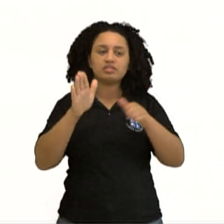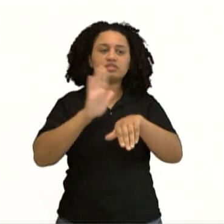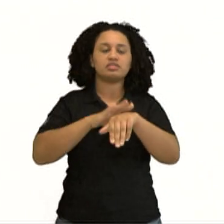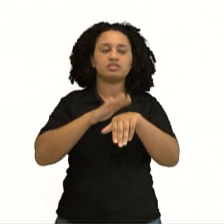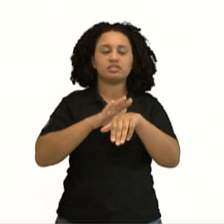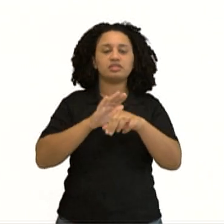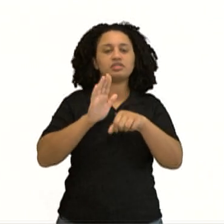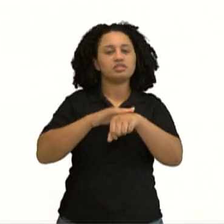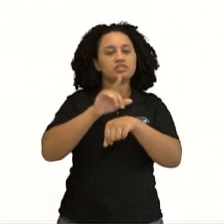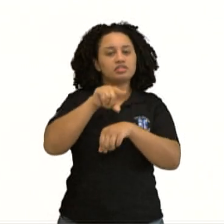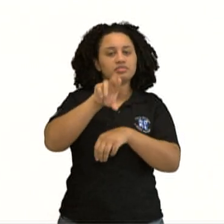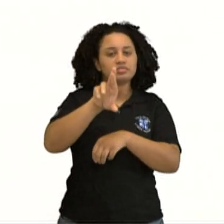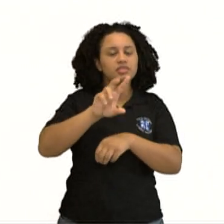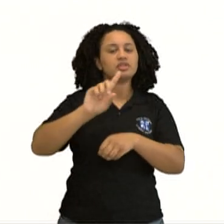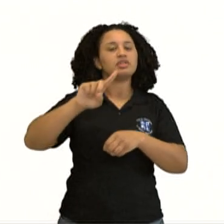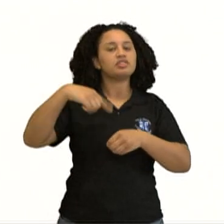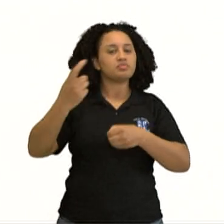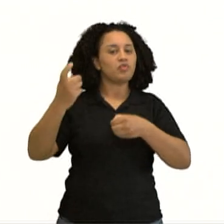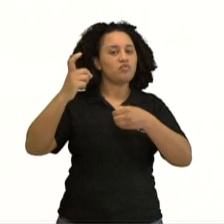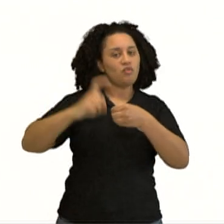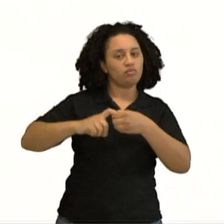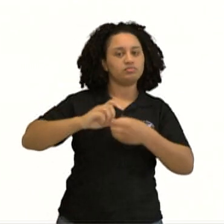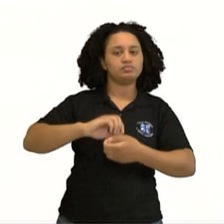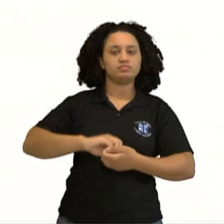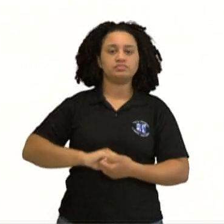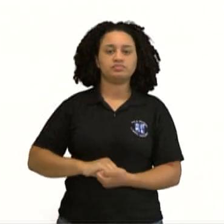um tempinho para vocês, daqui a pouco a gente volta para responder.